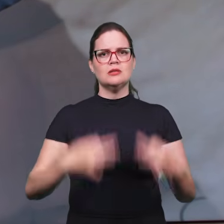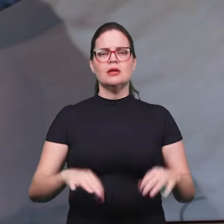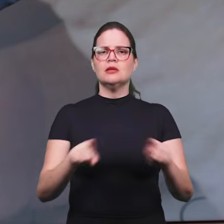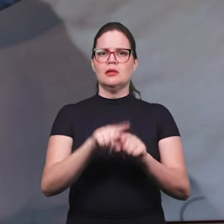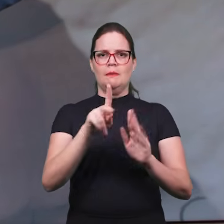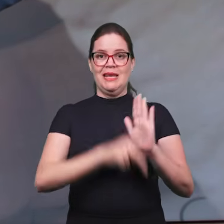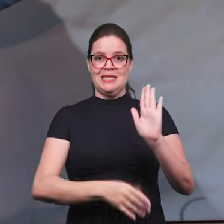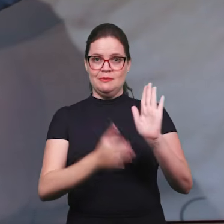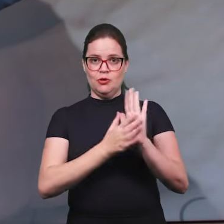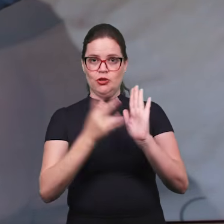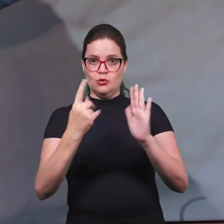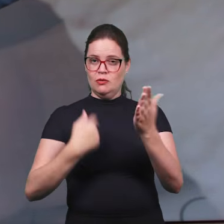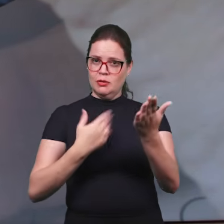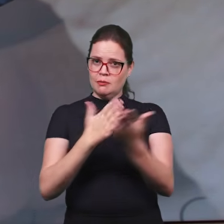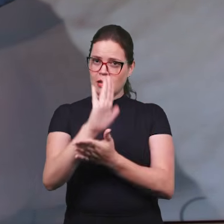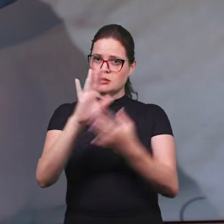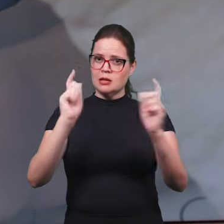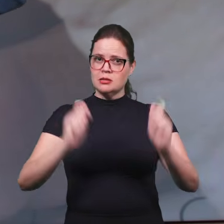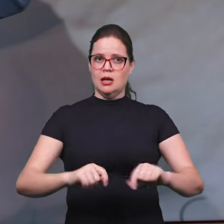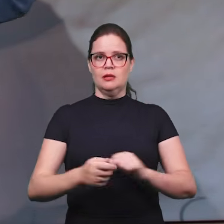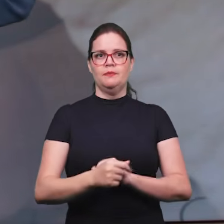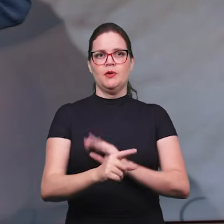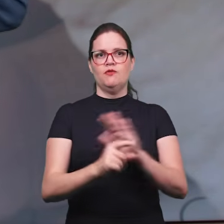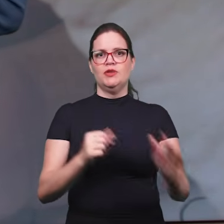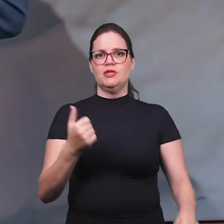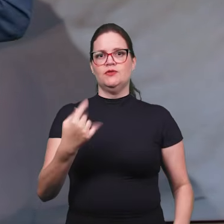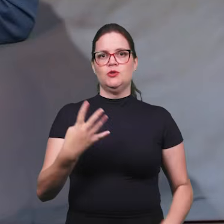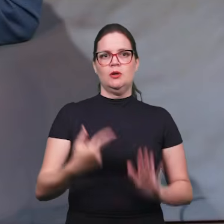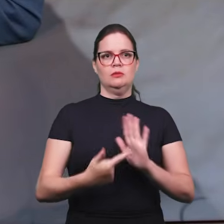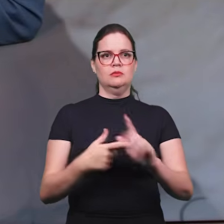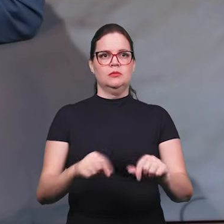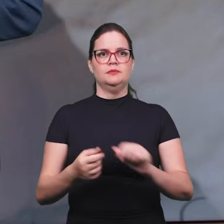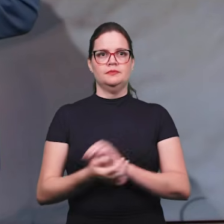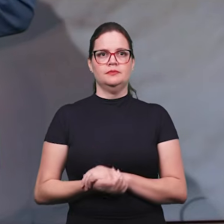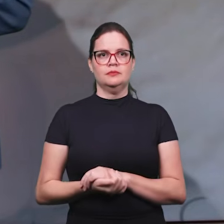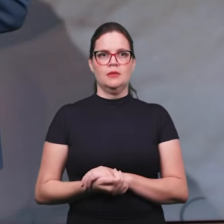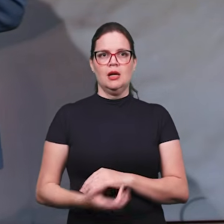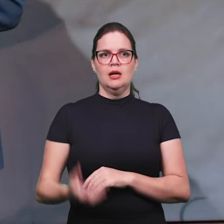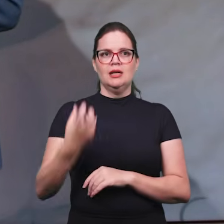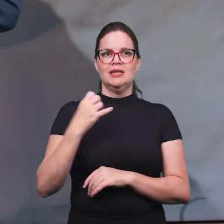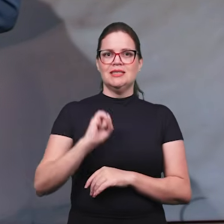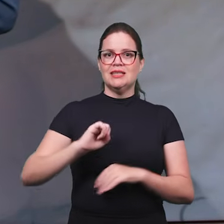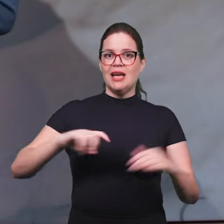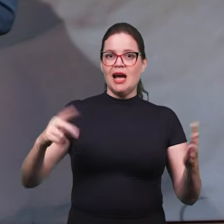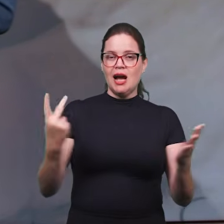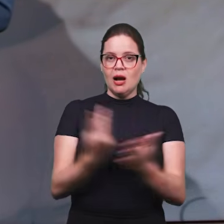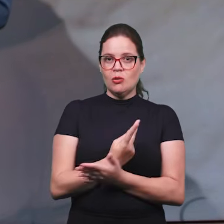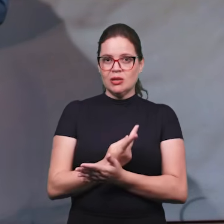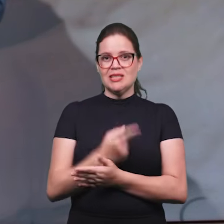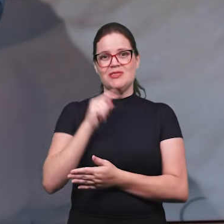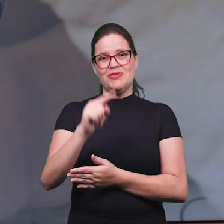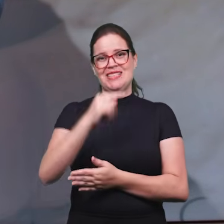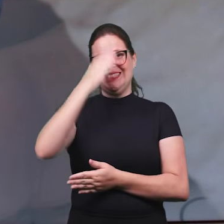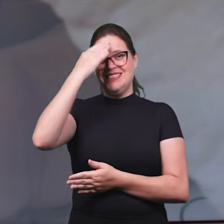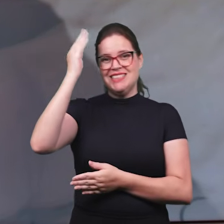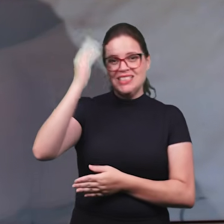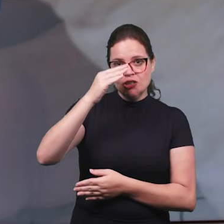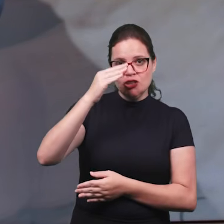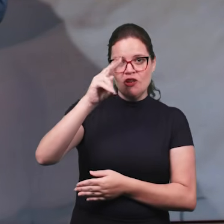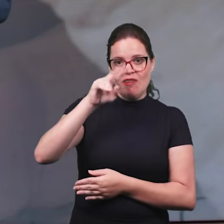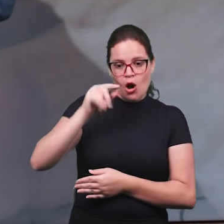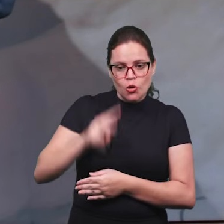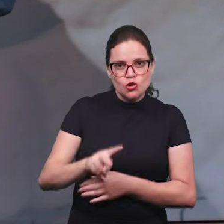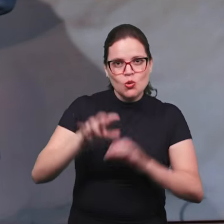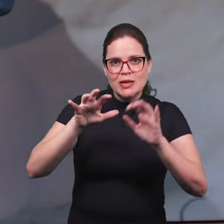contigo e confirmar esse projeto na sua vida. E o versículo 24 fala assim, ainda que caia,